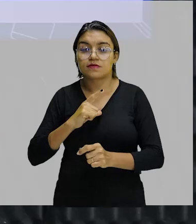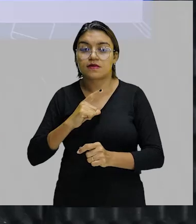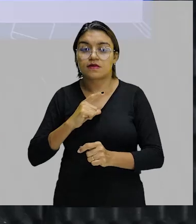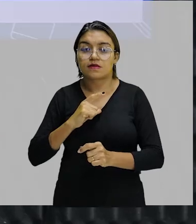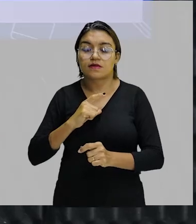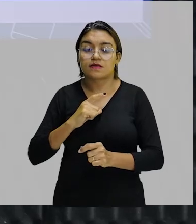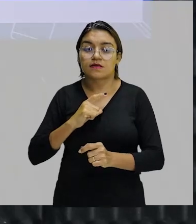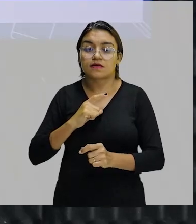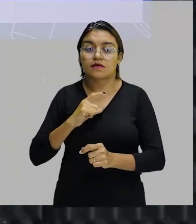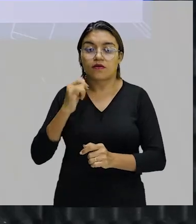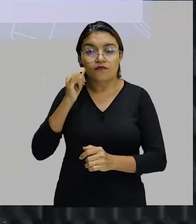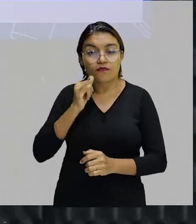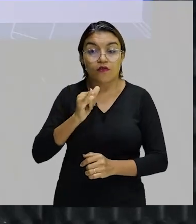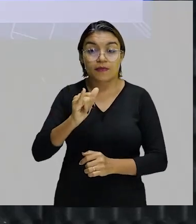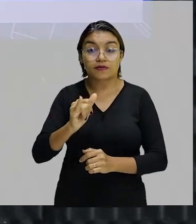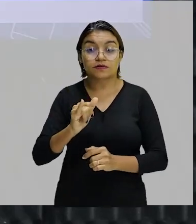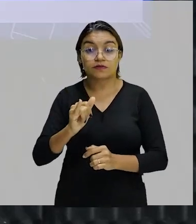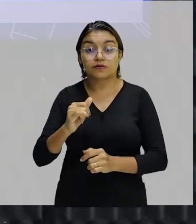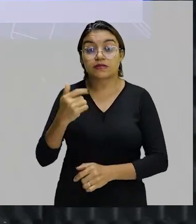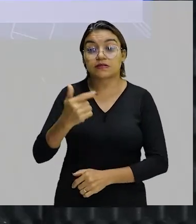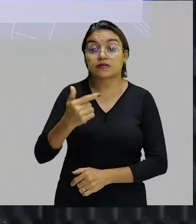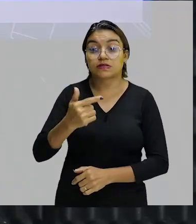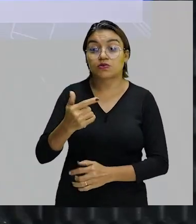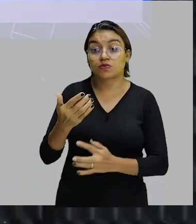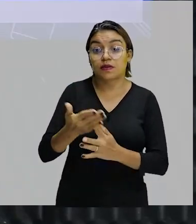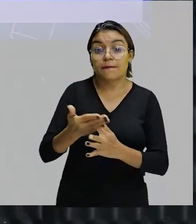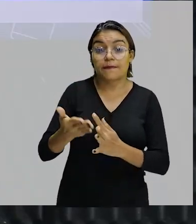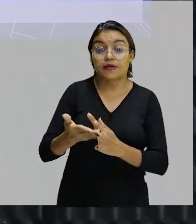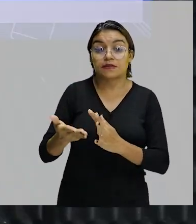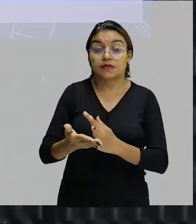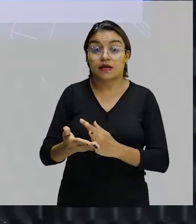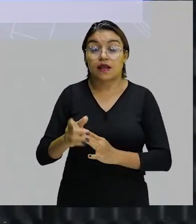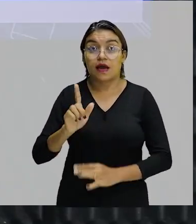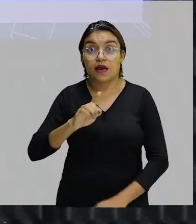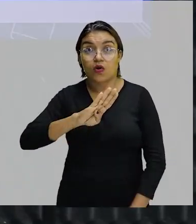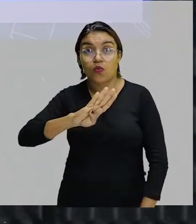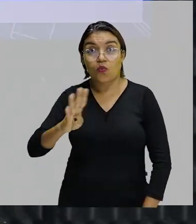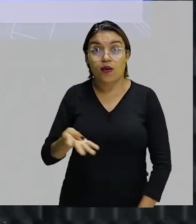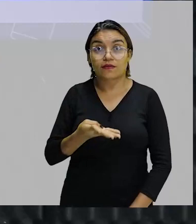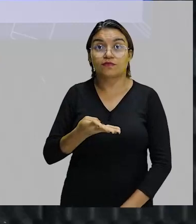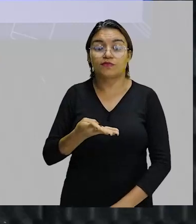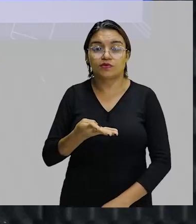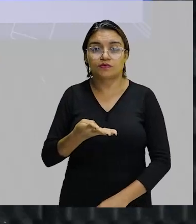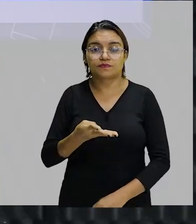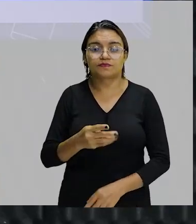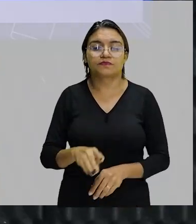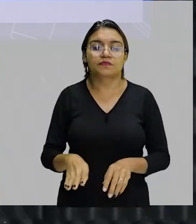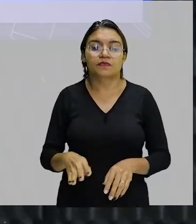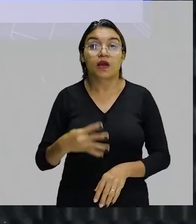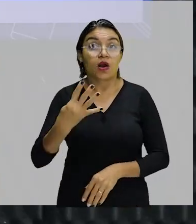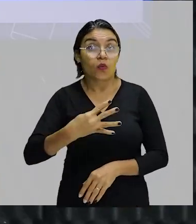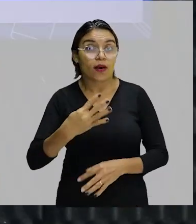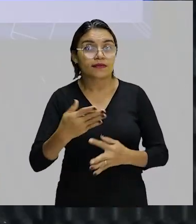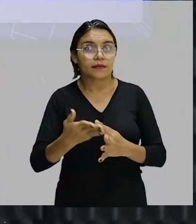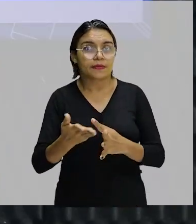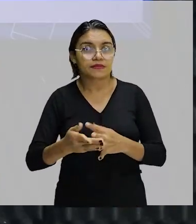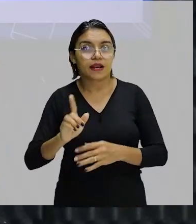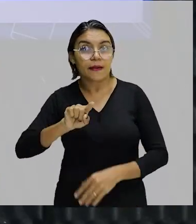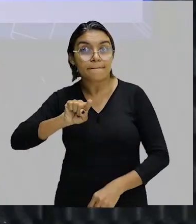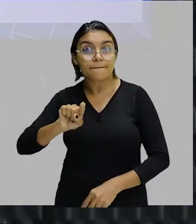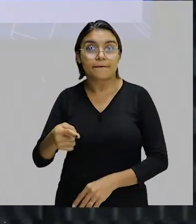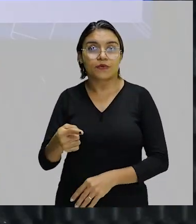segunda parcela seria de R$ 4.000 e que a quarta parcela seria de